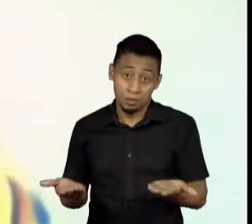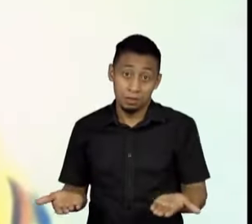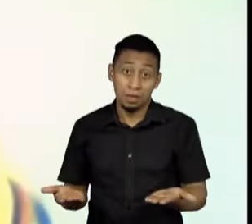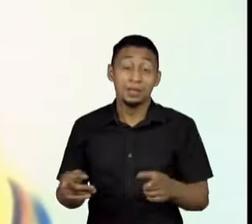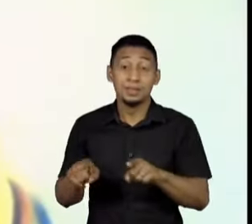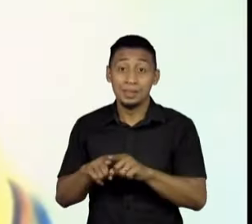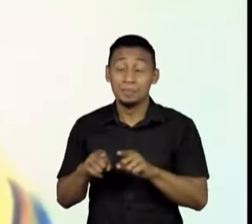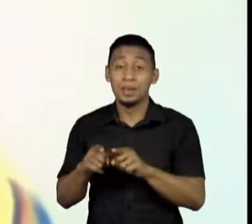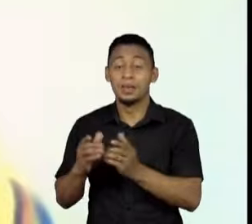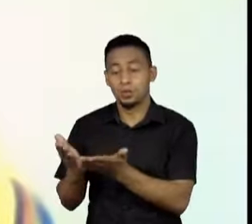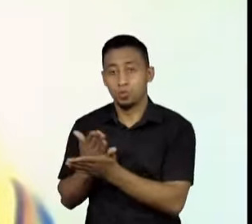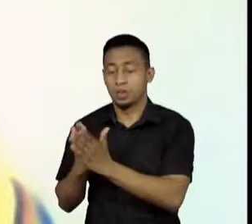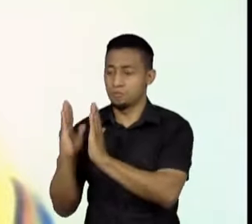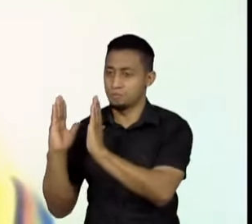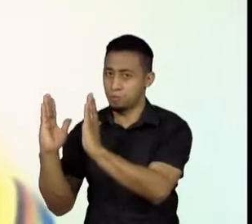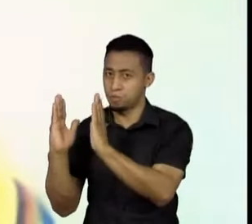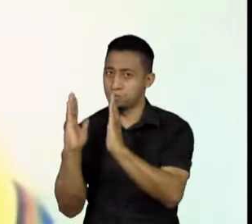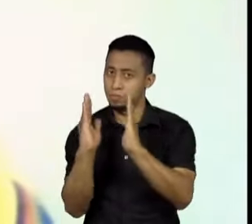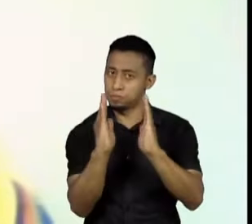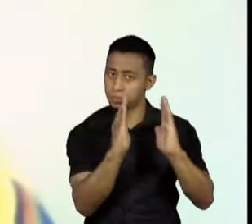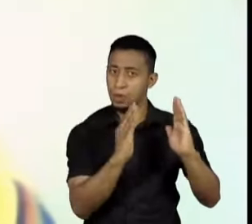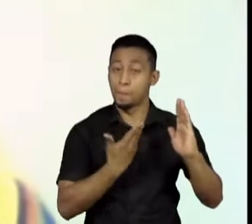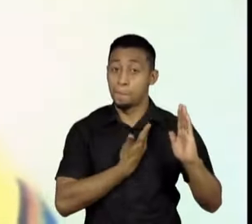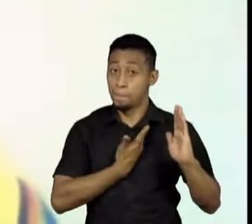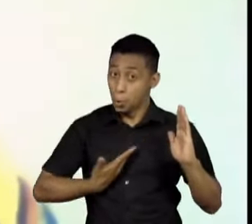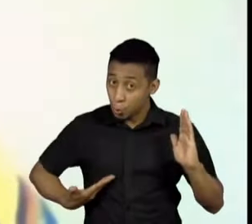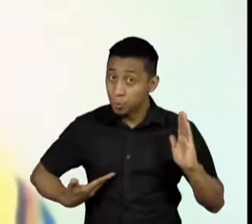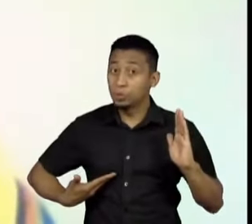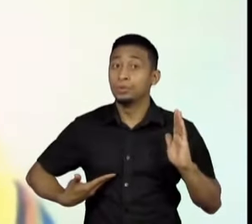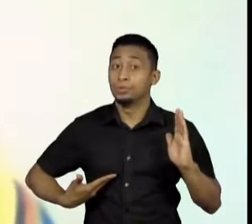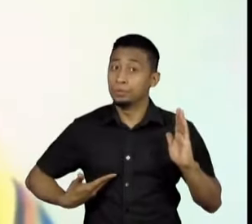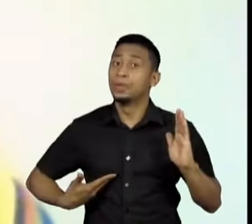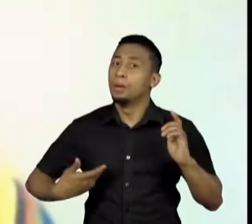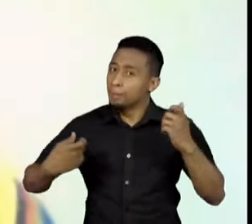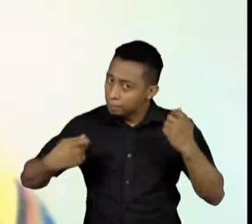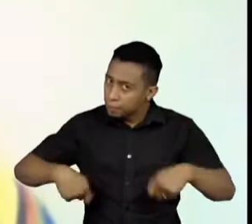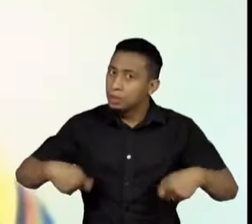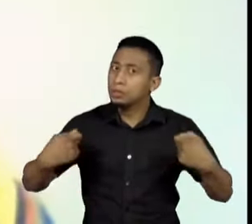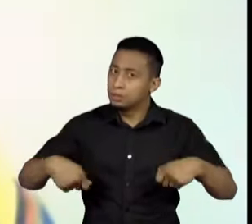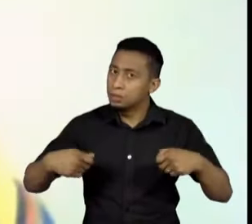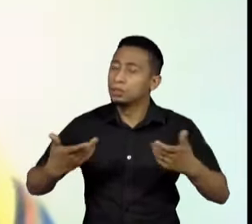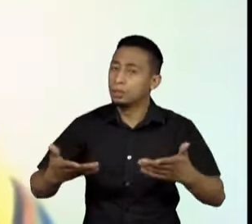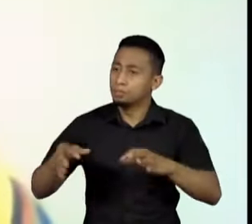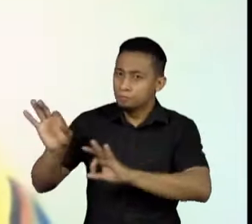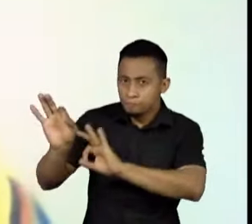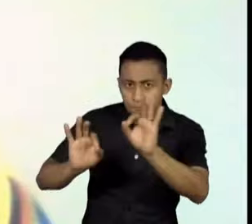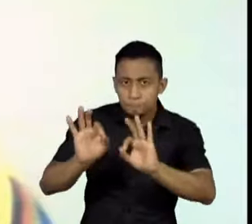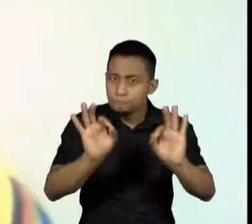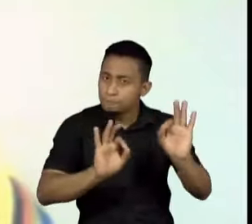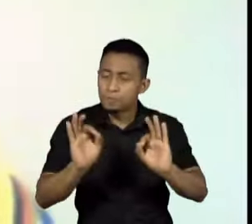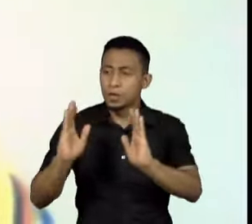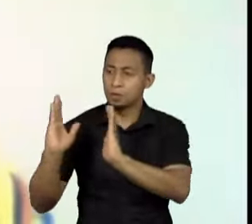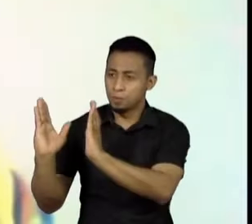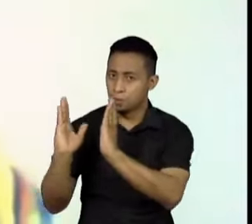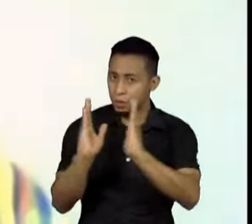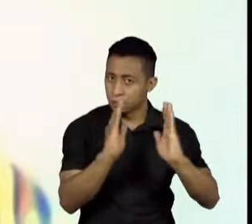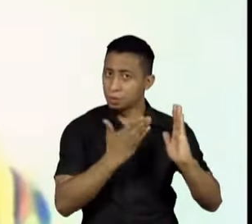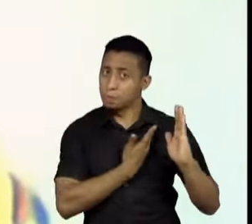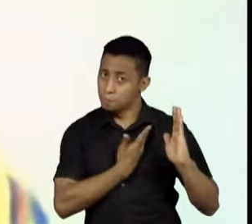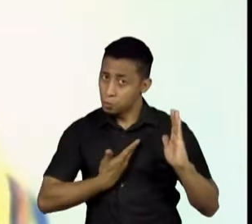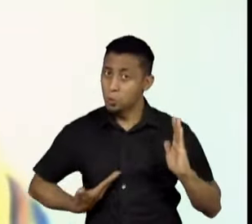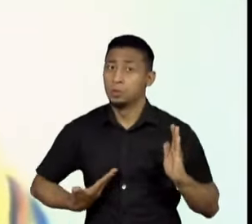as bibliotecas, nas bibliotecas públicas também, eu acho que uma política de incentivo às bibliotecas